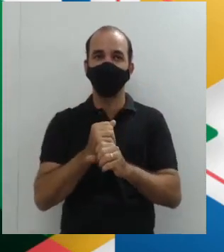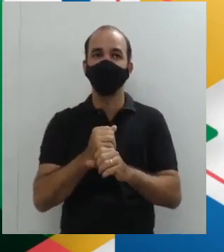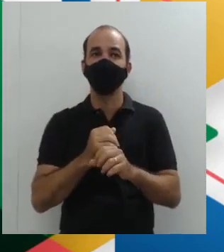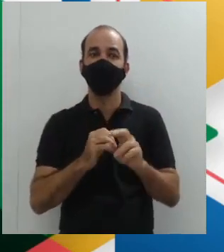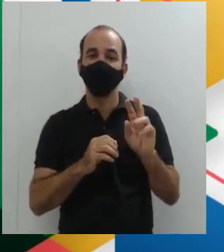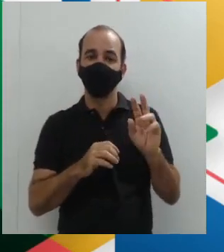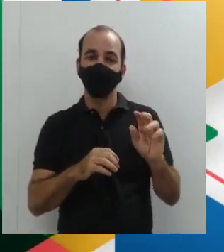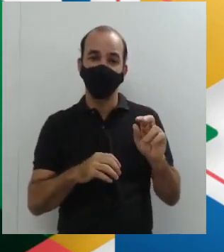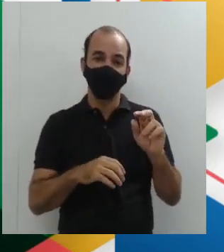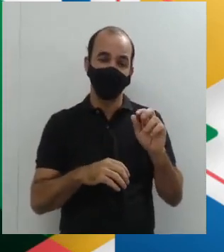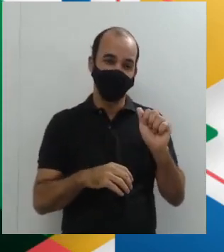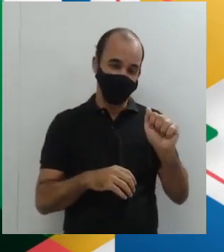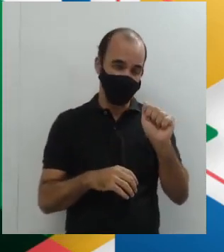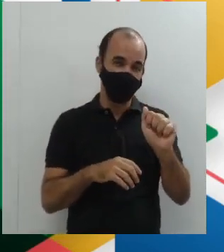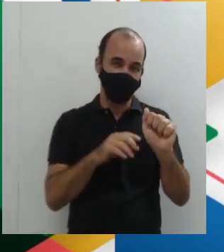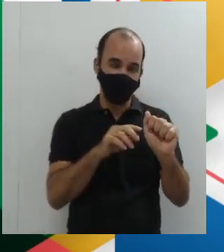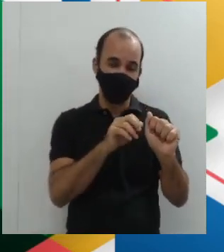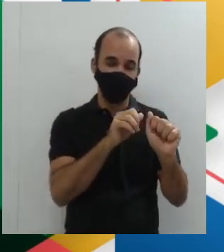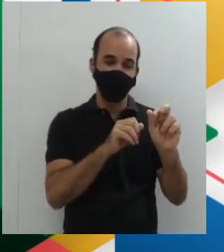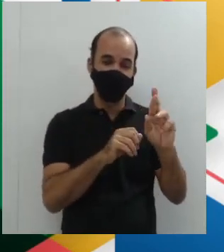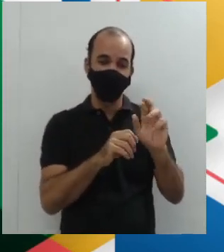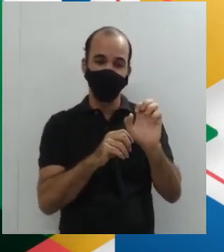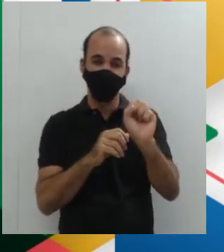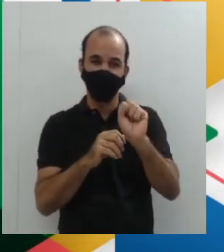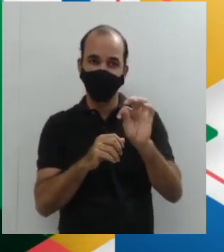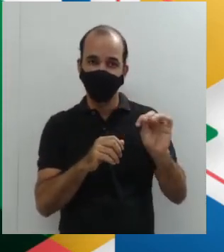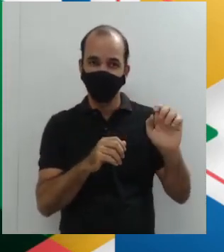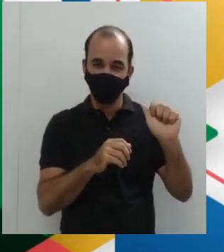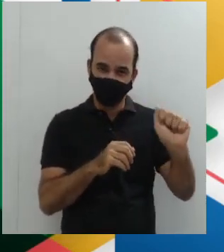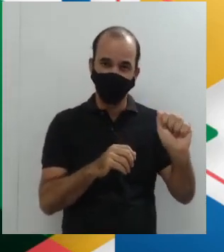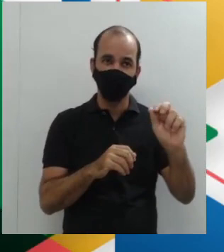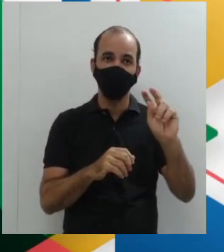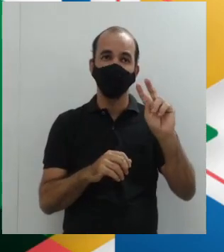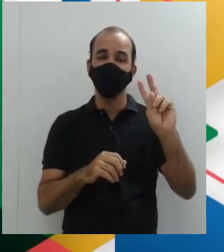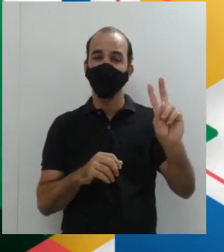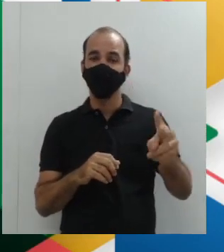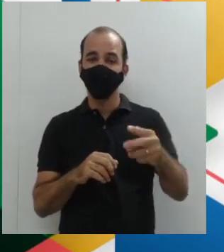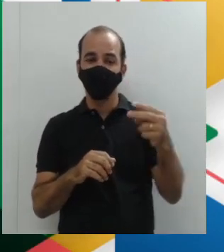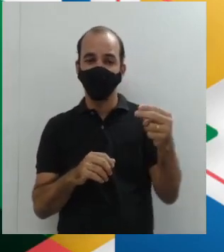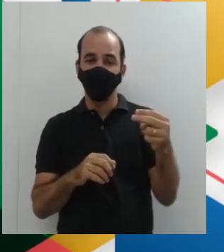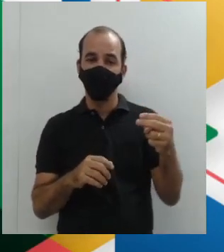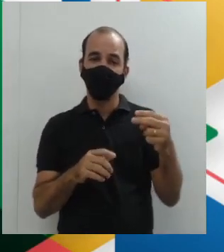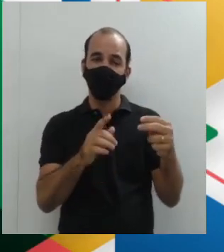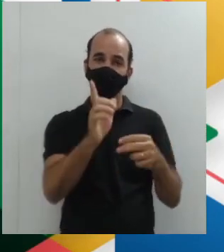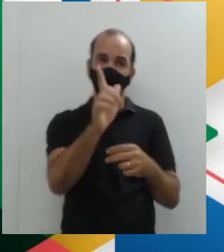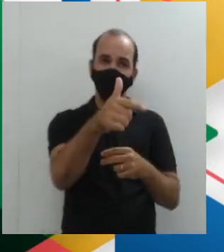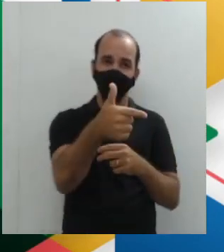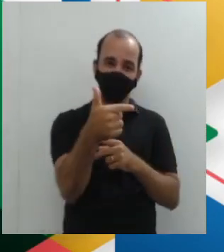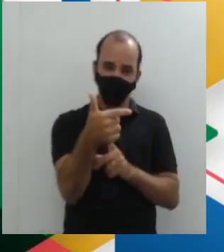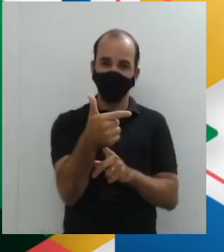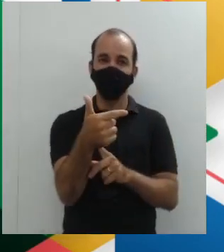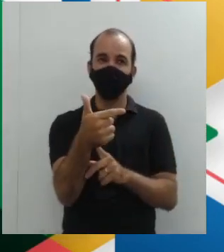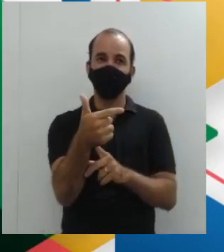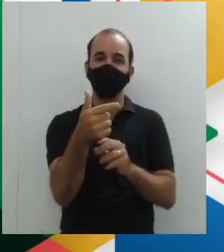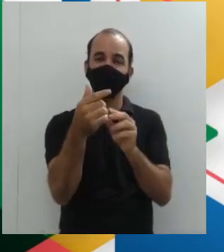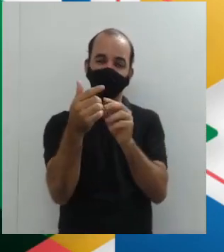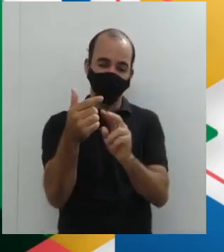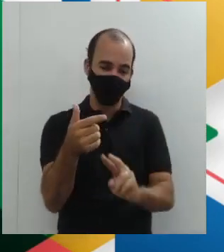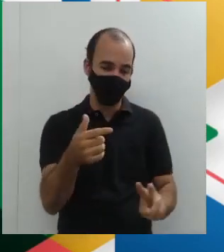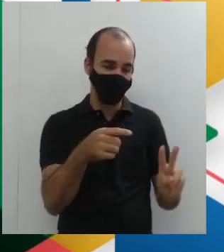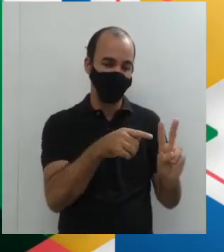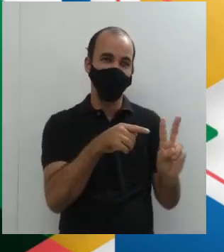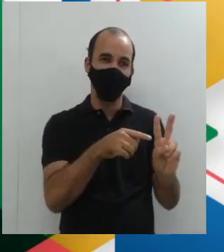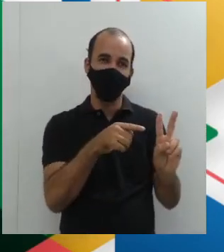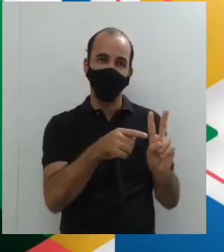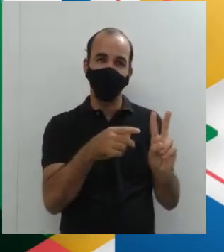2 de aresta, 2 de aresta multiplicado, esse 2 unidades de aresta, se você contar direitinho